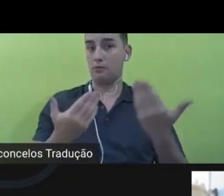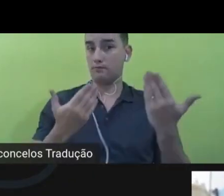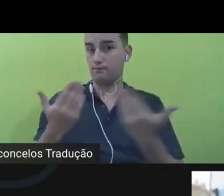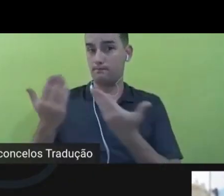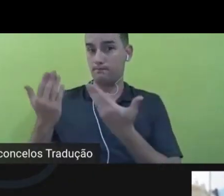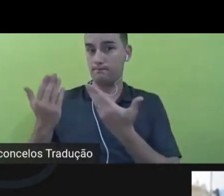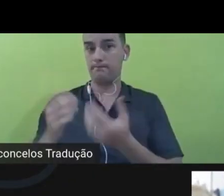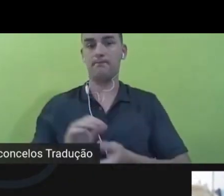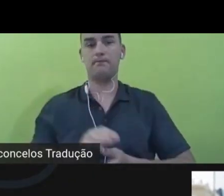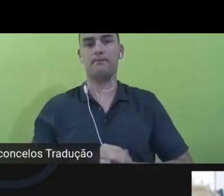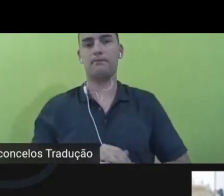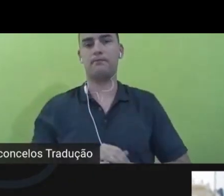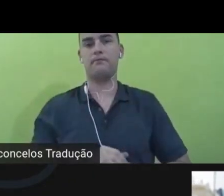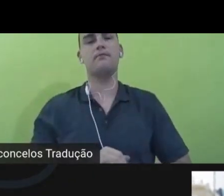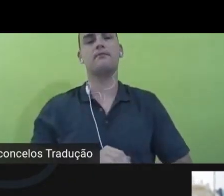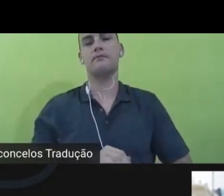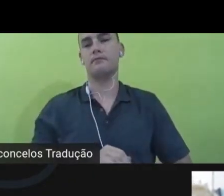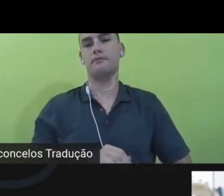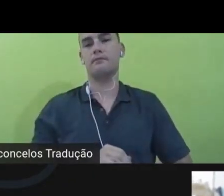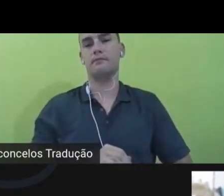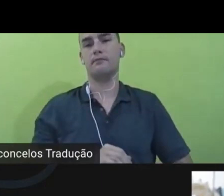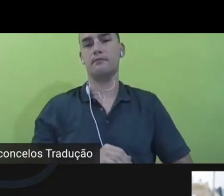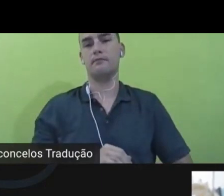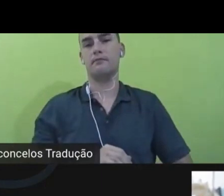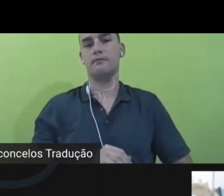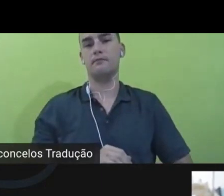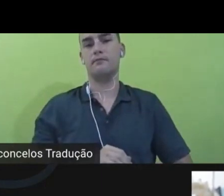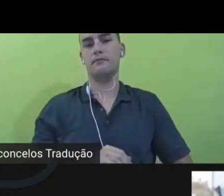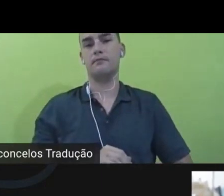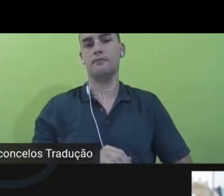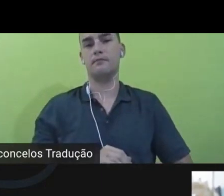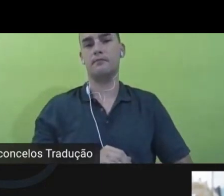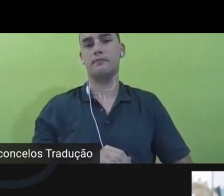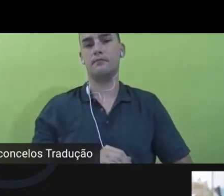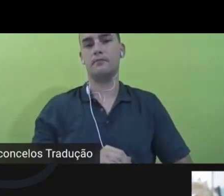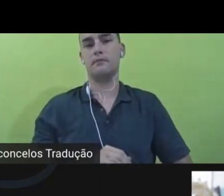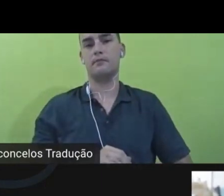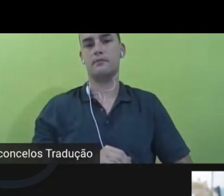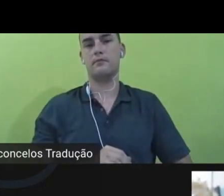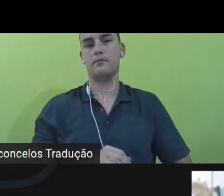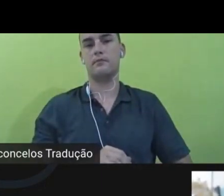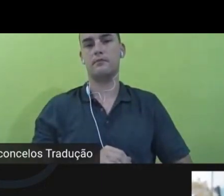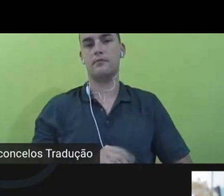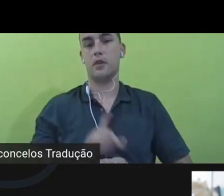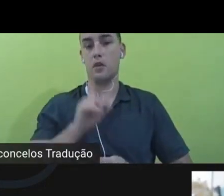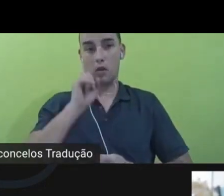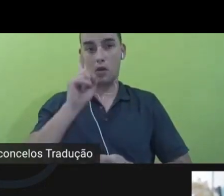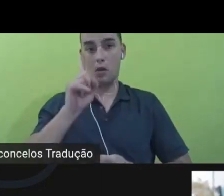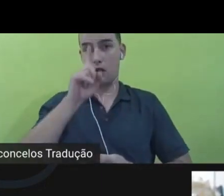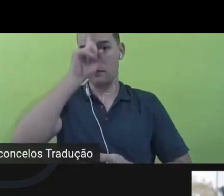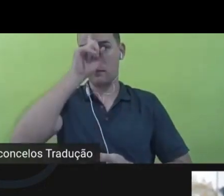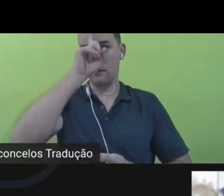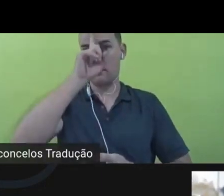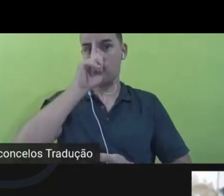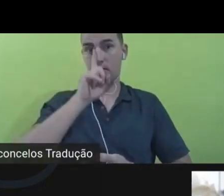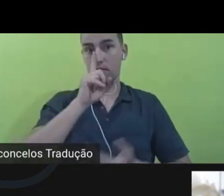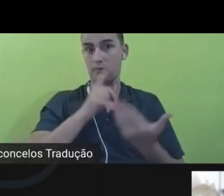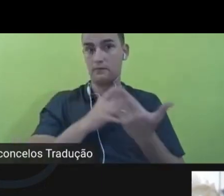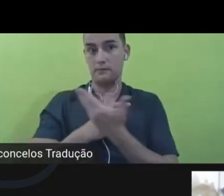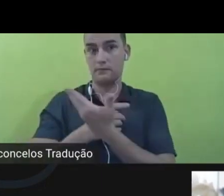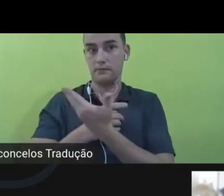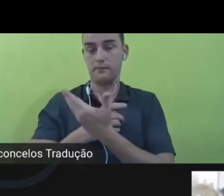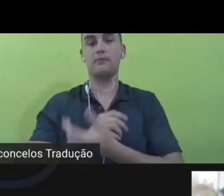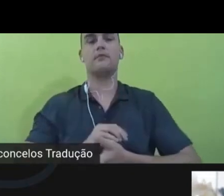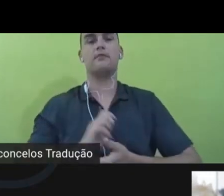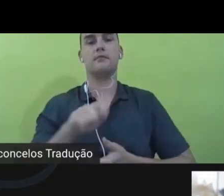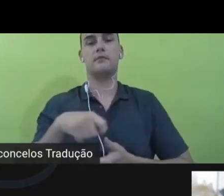Libras, e o sinal ocorre à frente do meu nariz, a posição de cima para baixo,